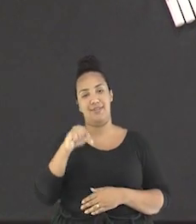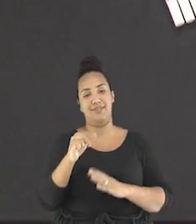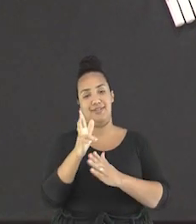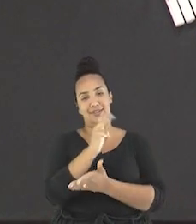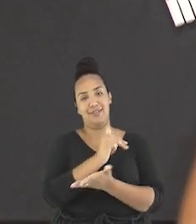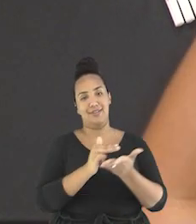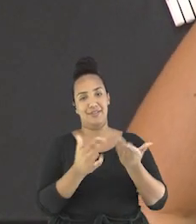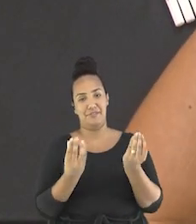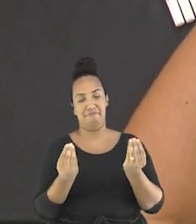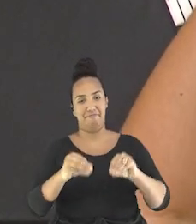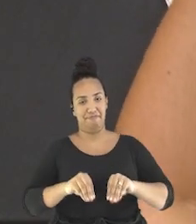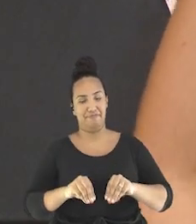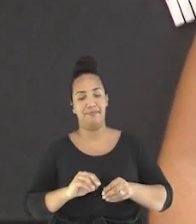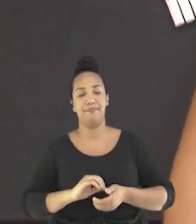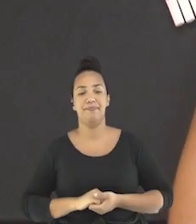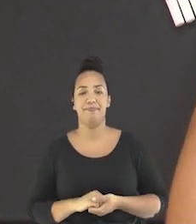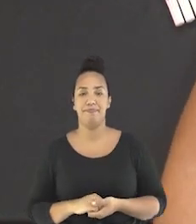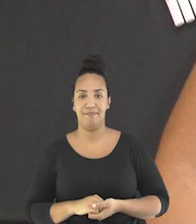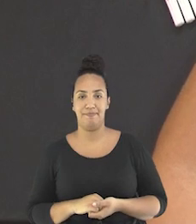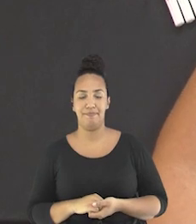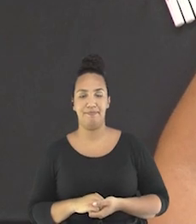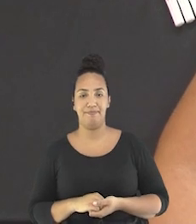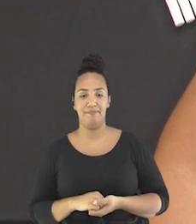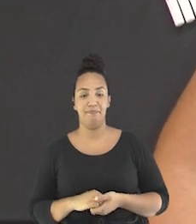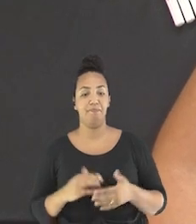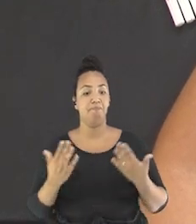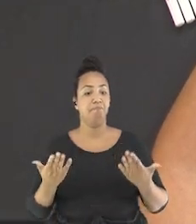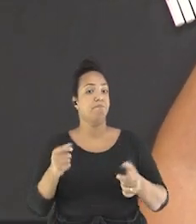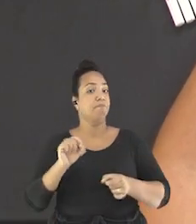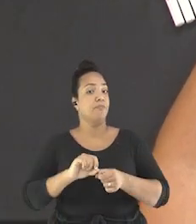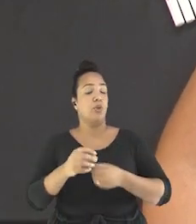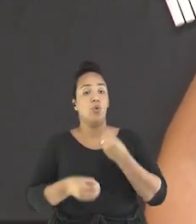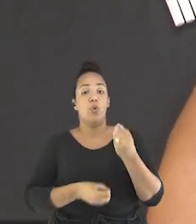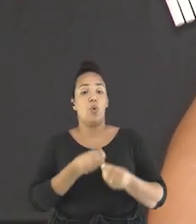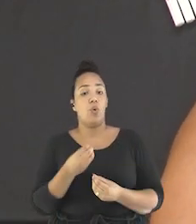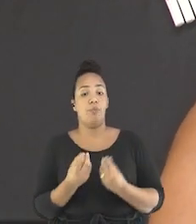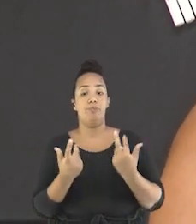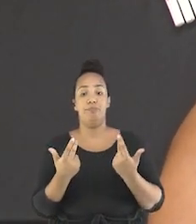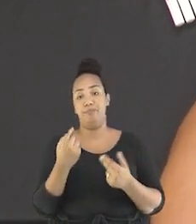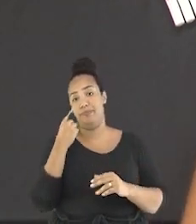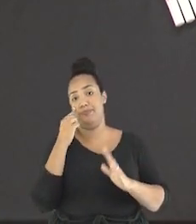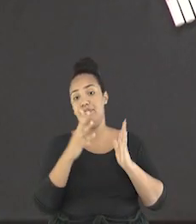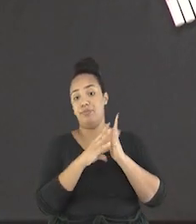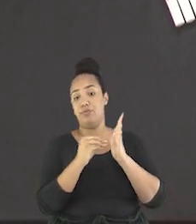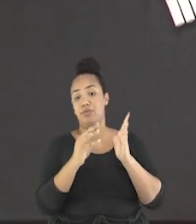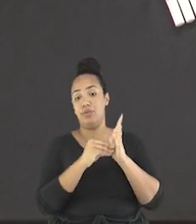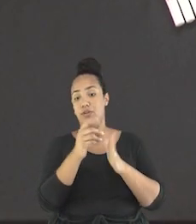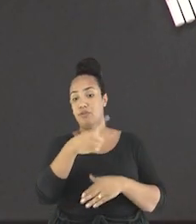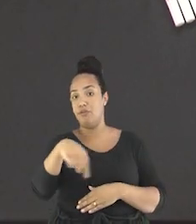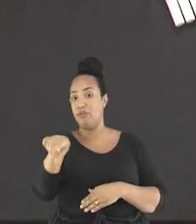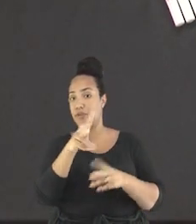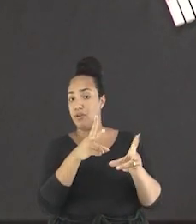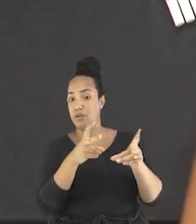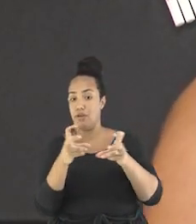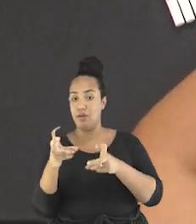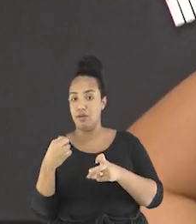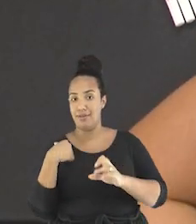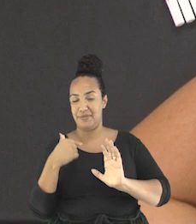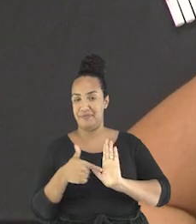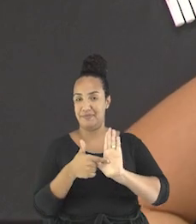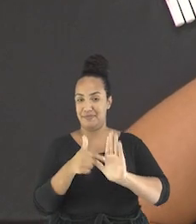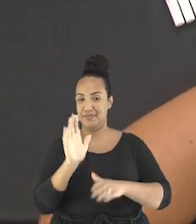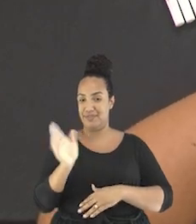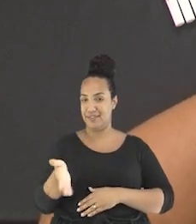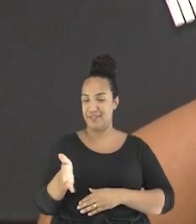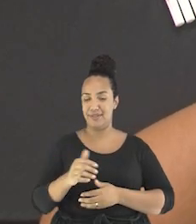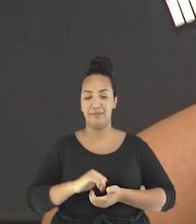tirinhas que nós vamos traçar o nosso desenho aqui. E como nós vamos fazer isso? Assim como o modelo aqui que vocês